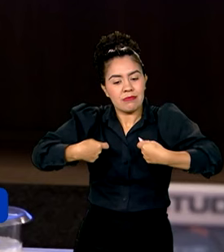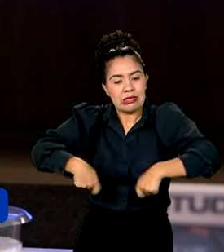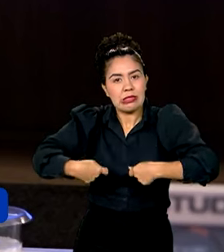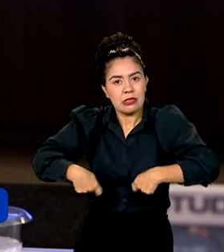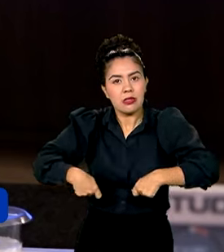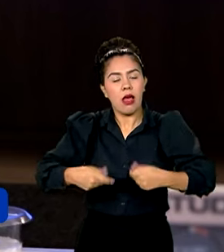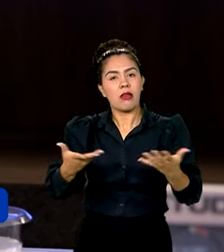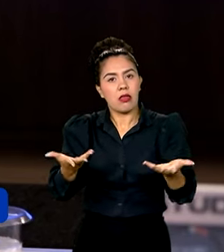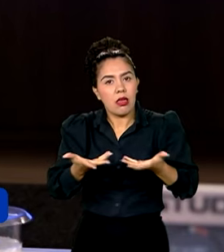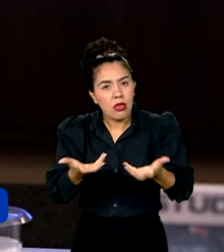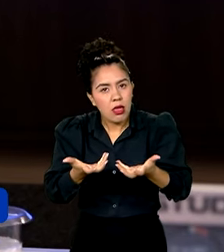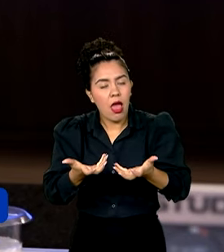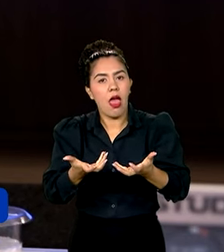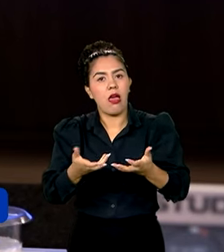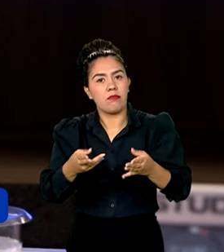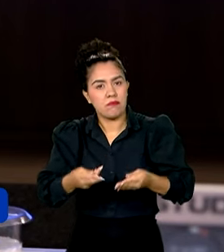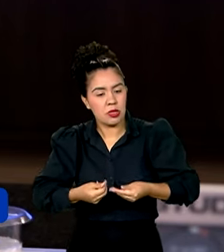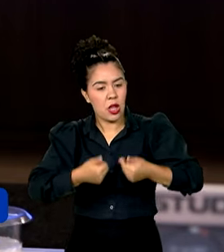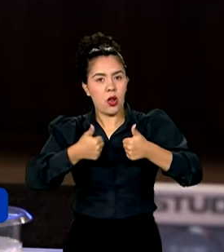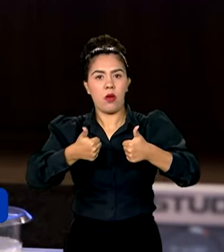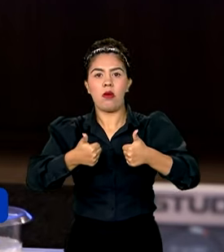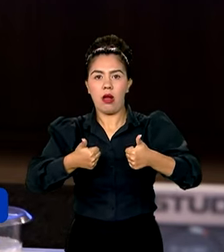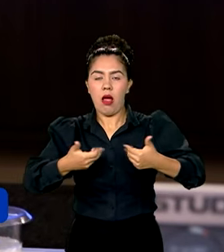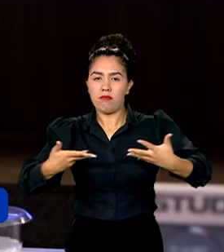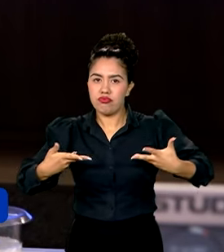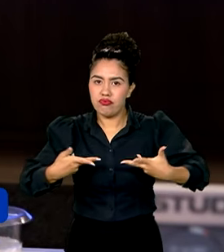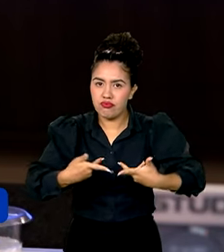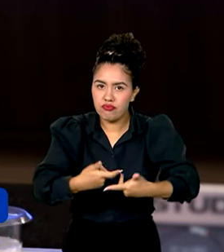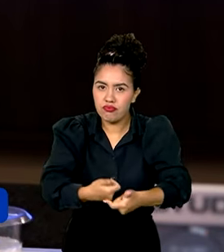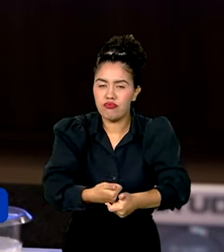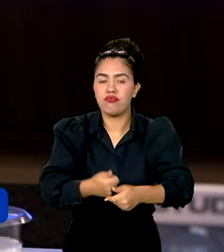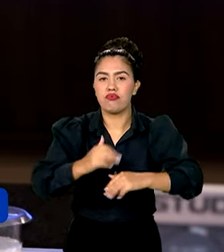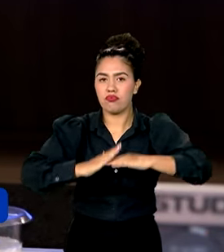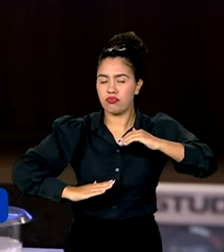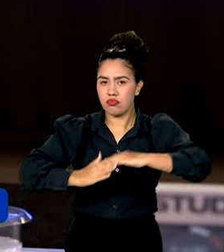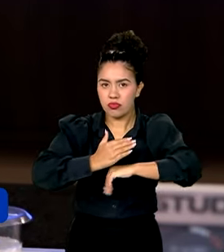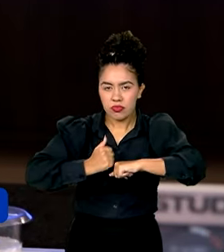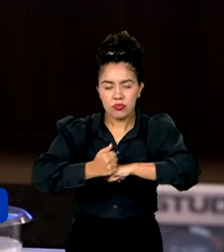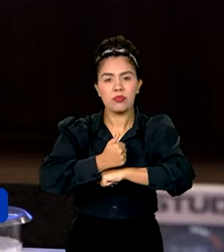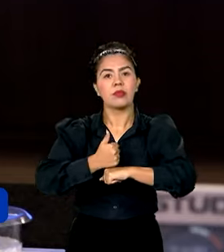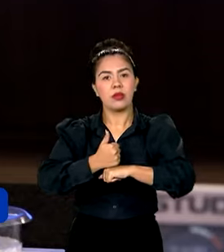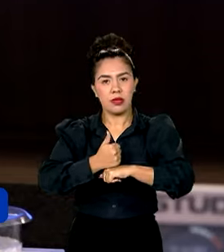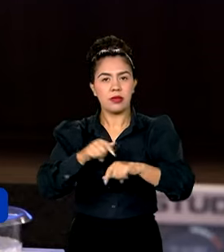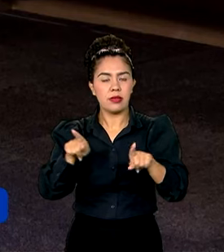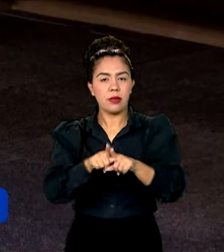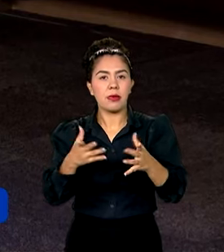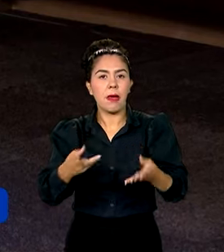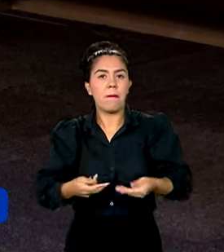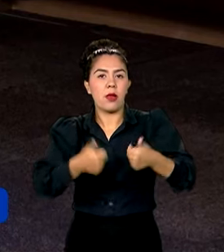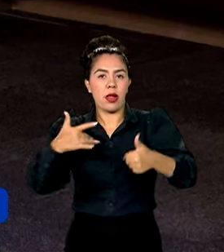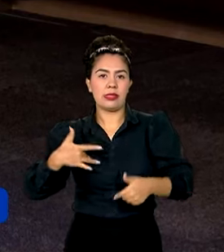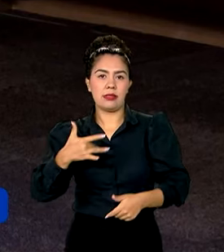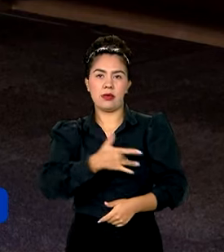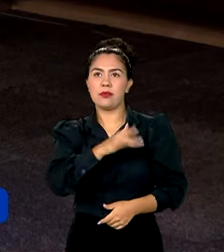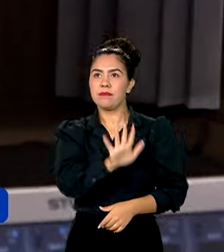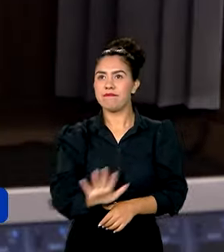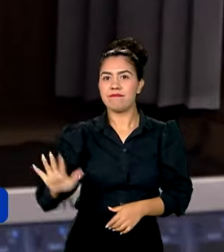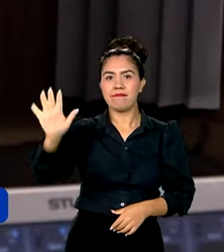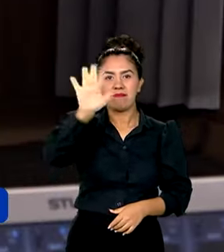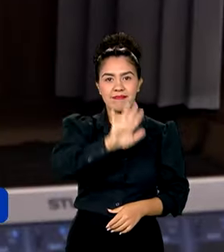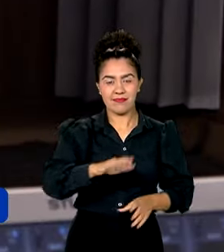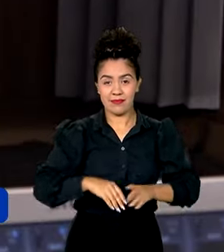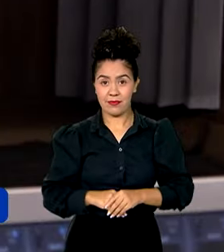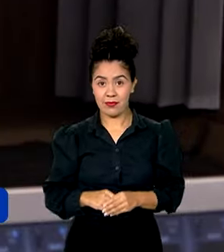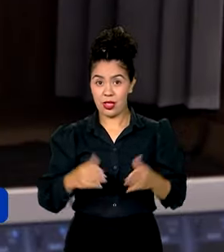sua qualificação e dessa maneira fortalecer a saúde da família em todo o nosso país o bom dia